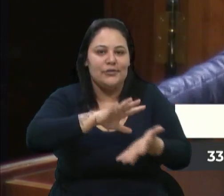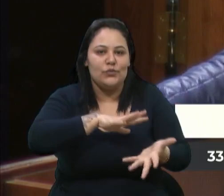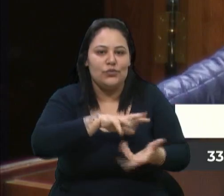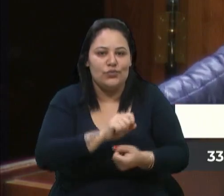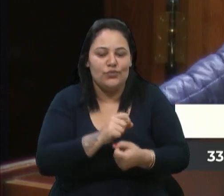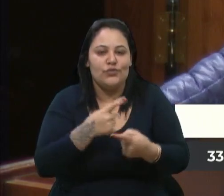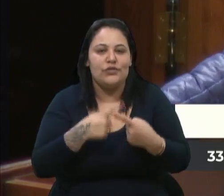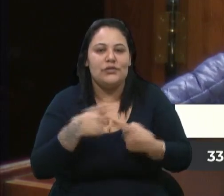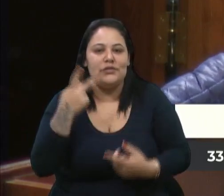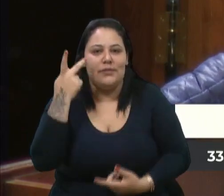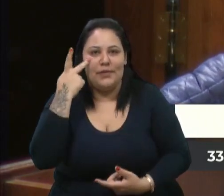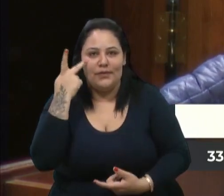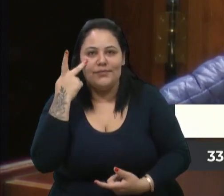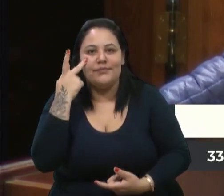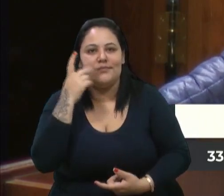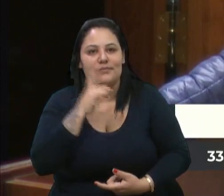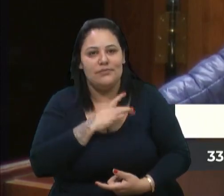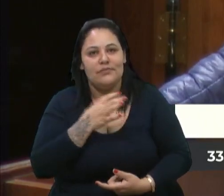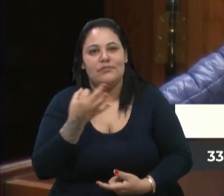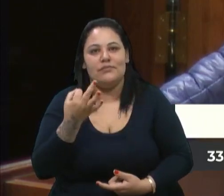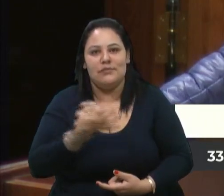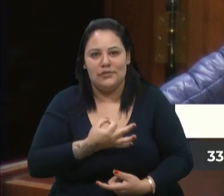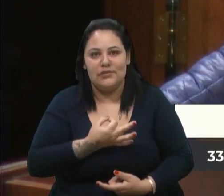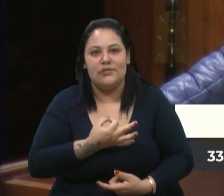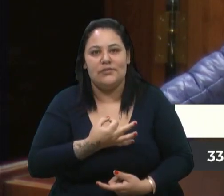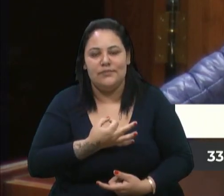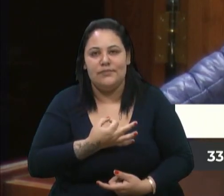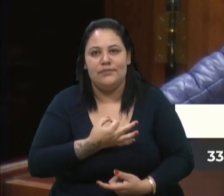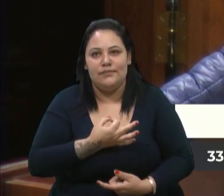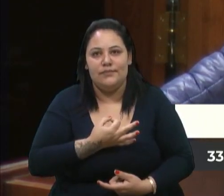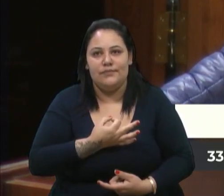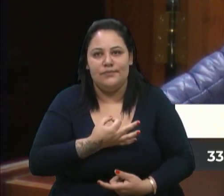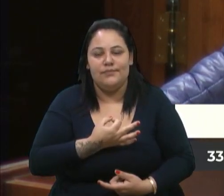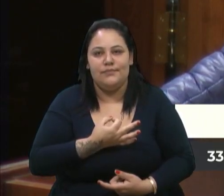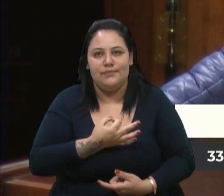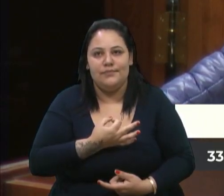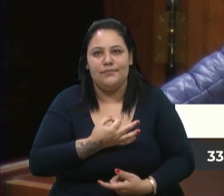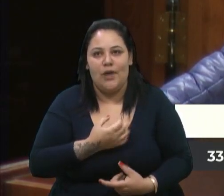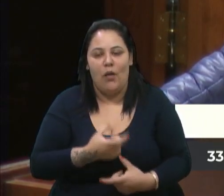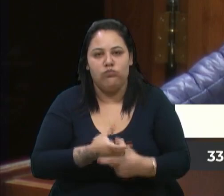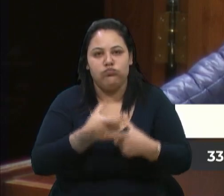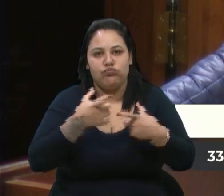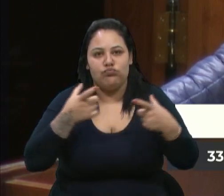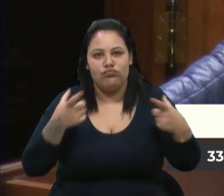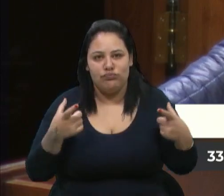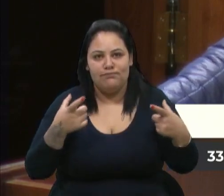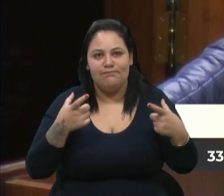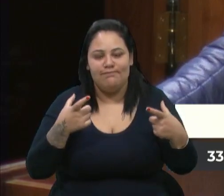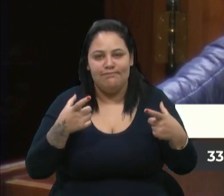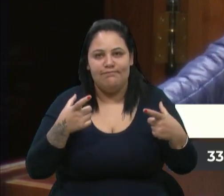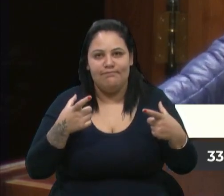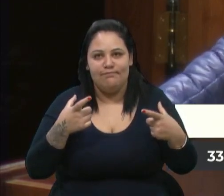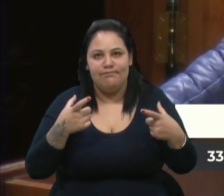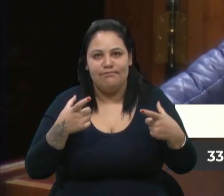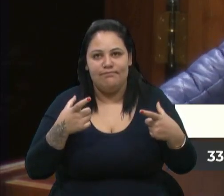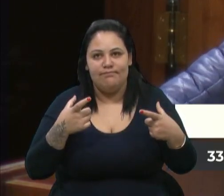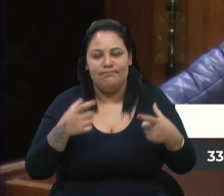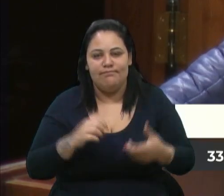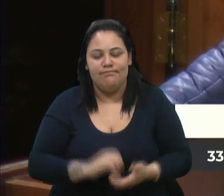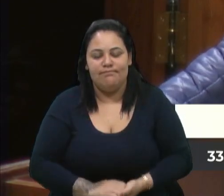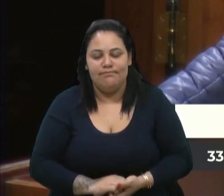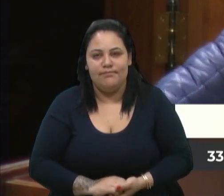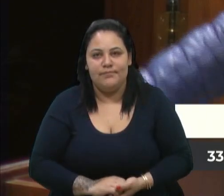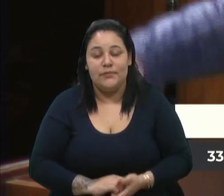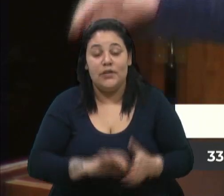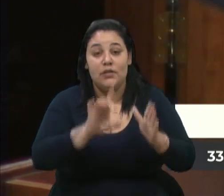Paulo é, sem dúvida nenhuma, a capital da América. Depois da